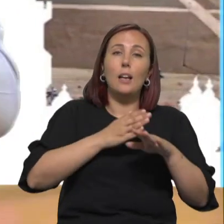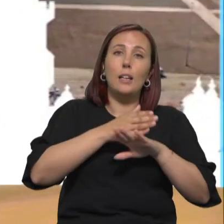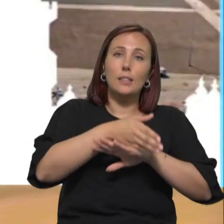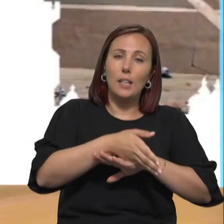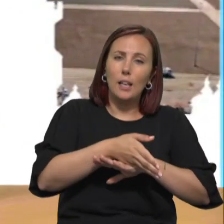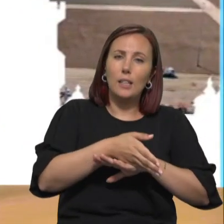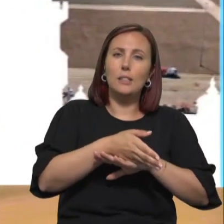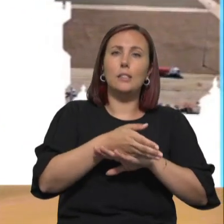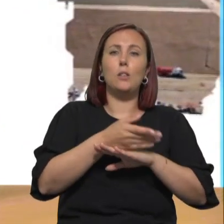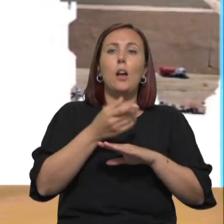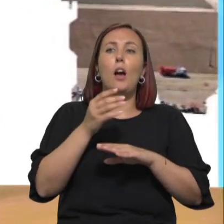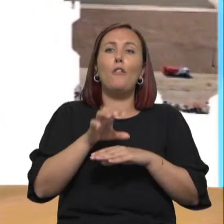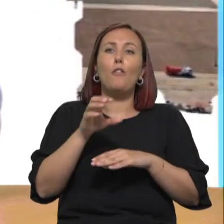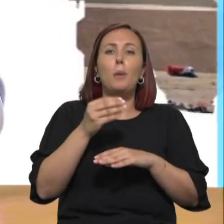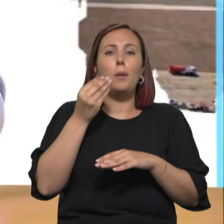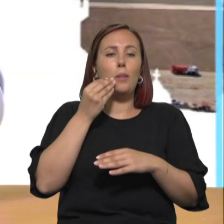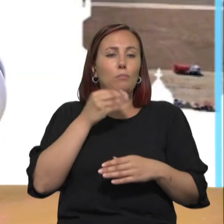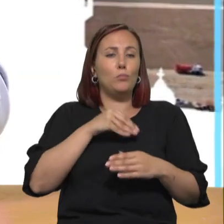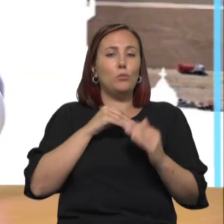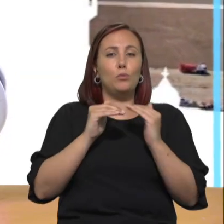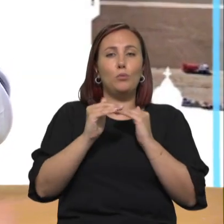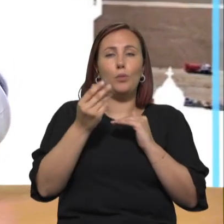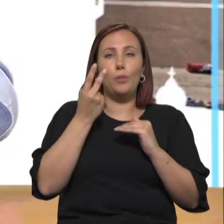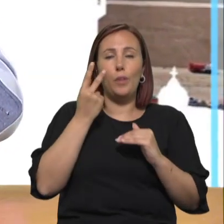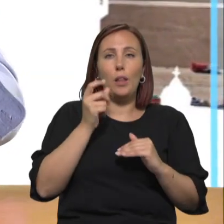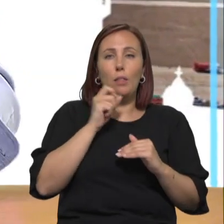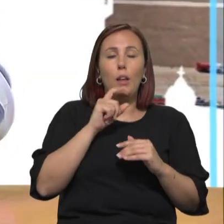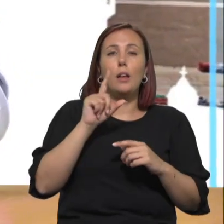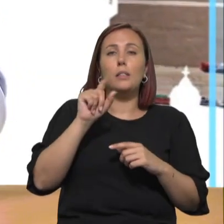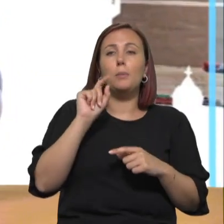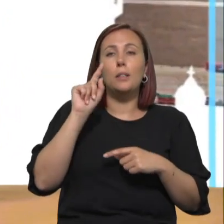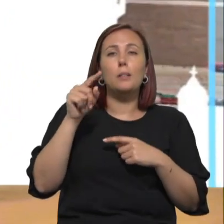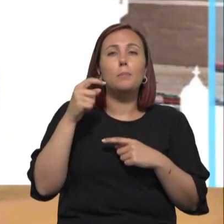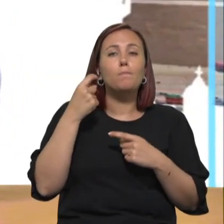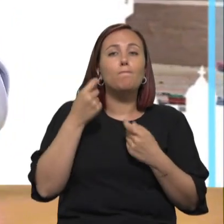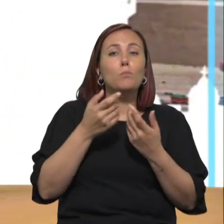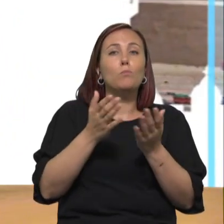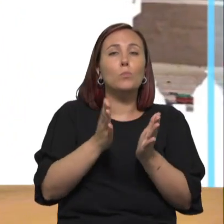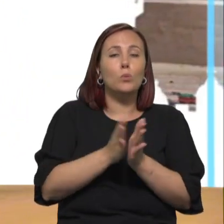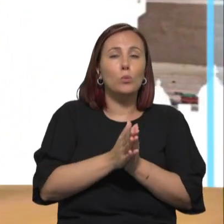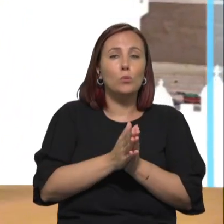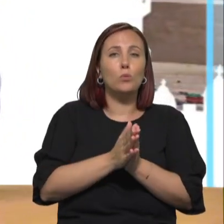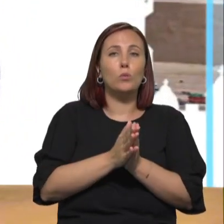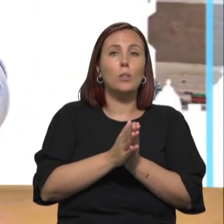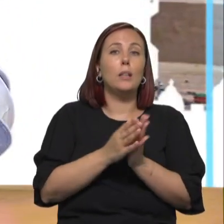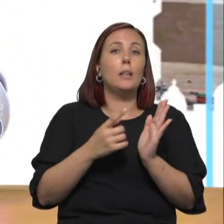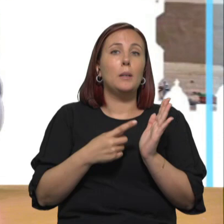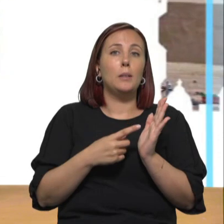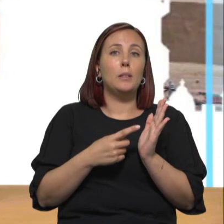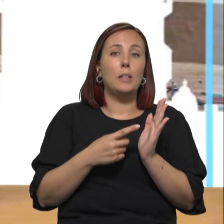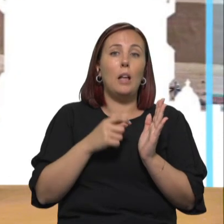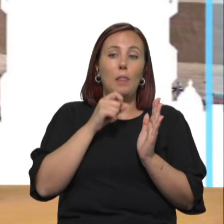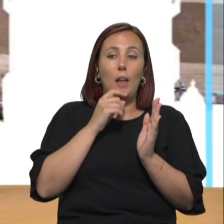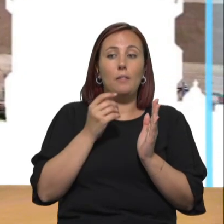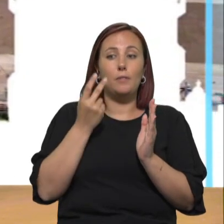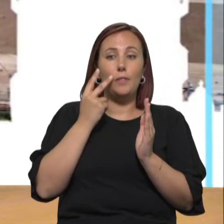sua subsistência, não é? Deve-se pensar também que todos tenham algum tipo de subsistência, que